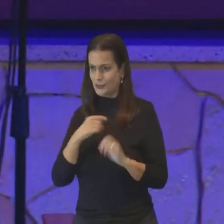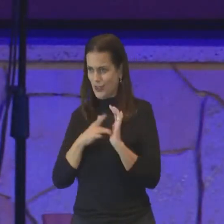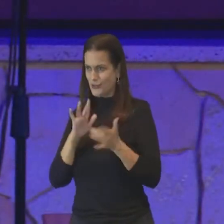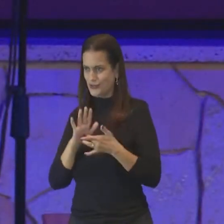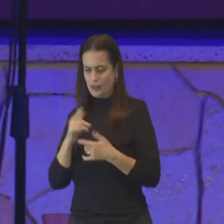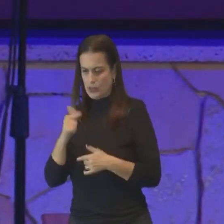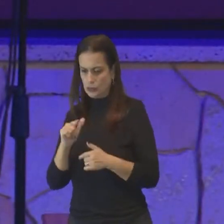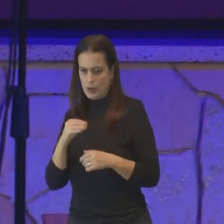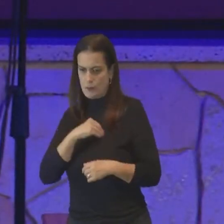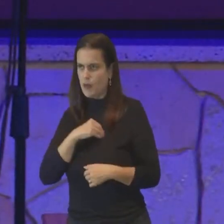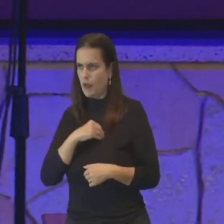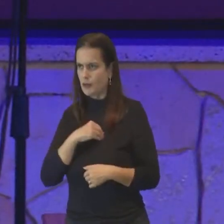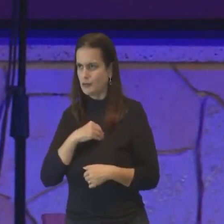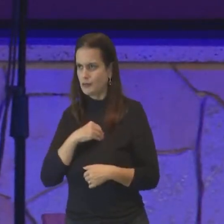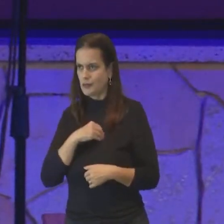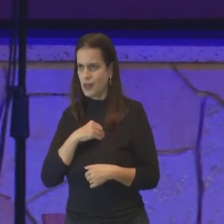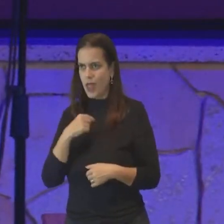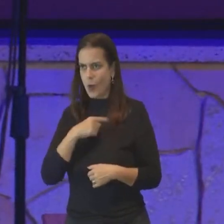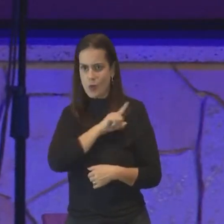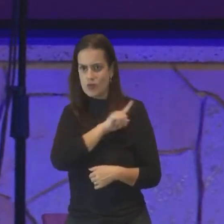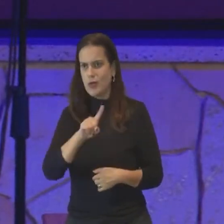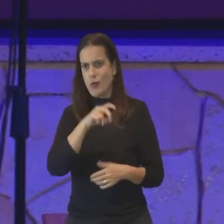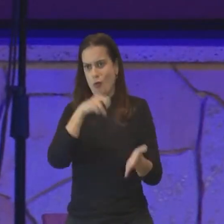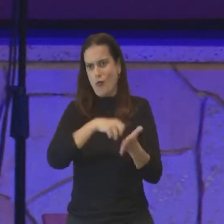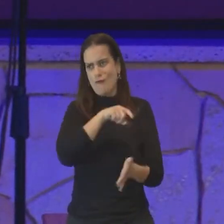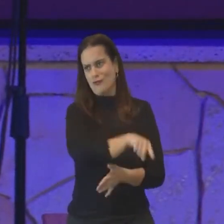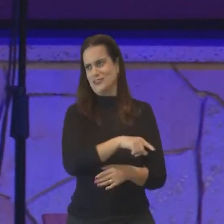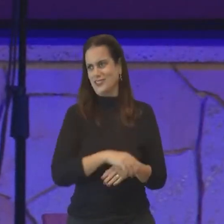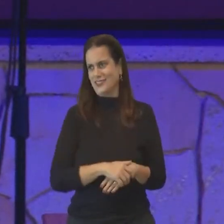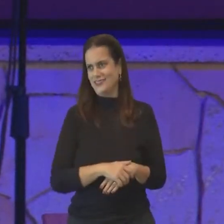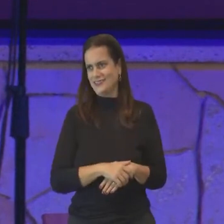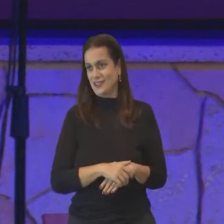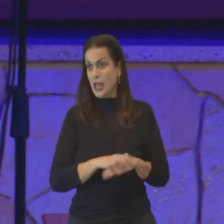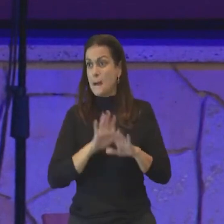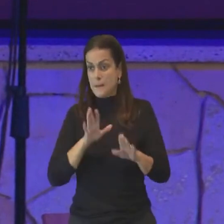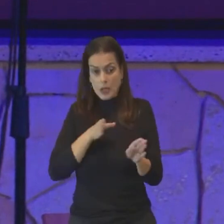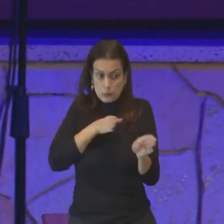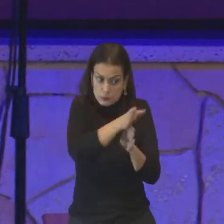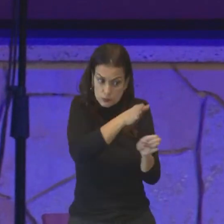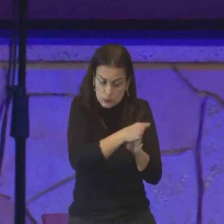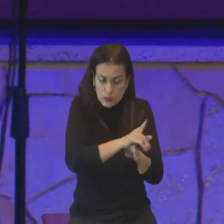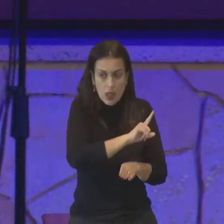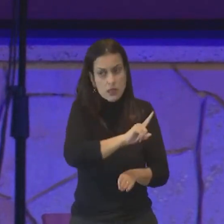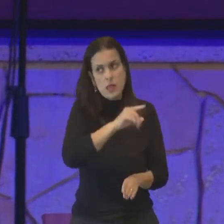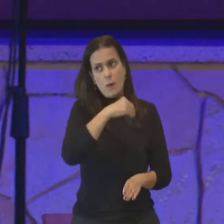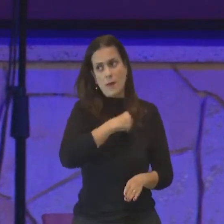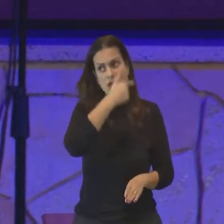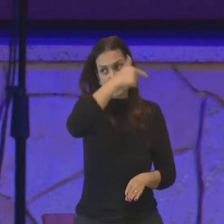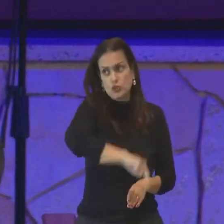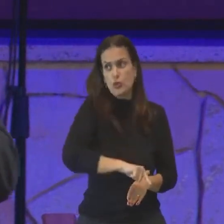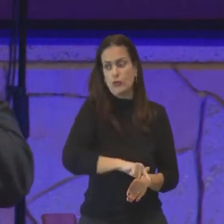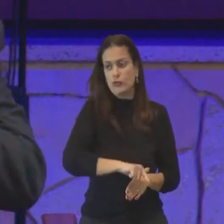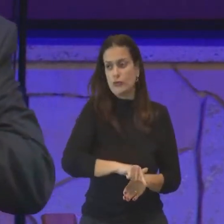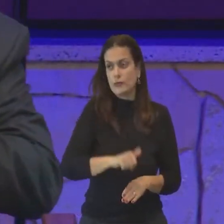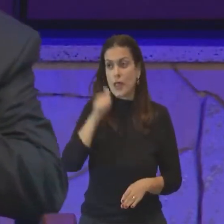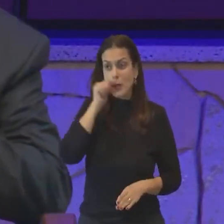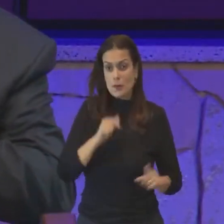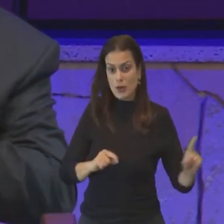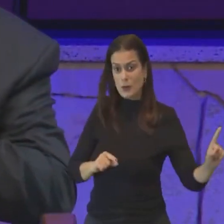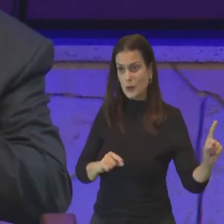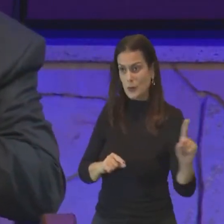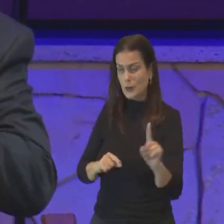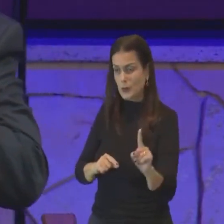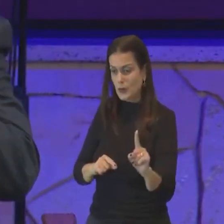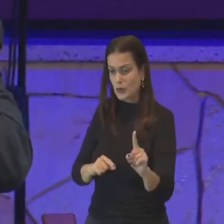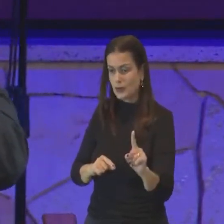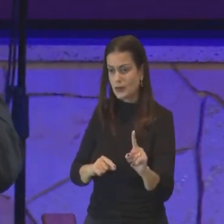contra você, vai e não peques mais. Aquela mulher chegou ali, meus irmãos,